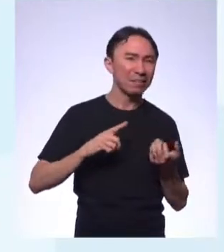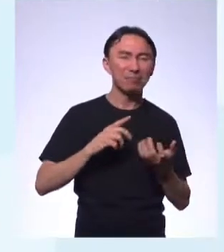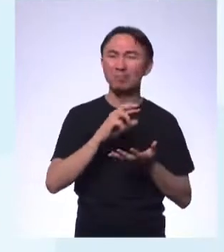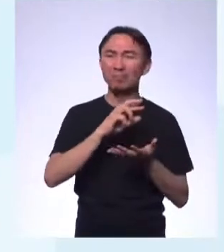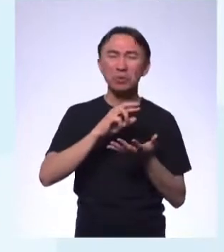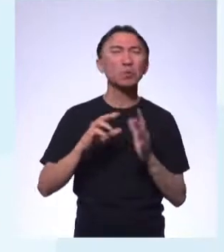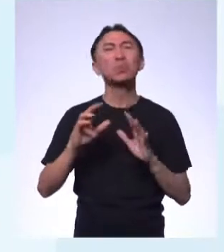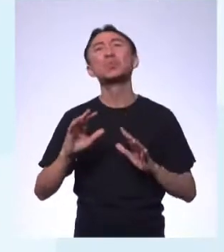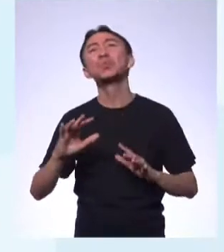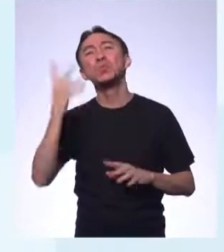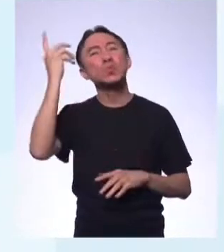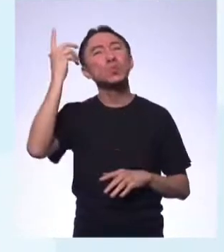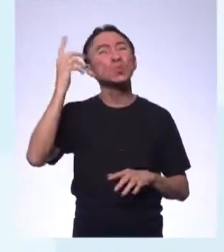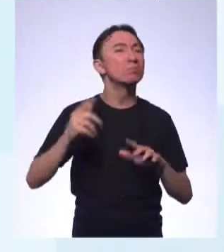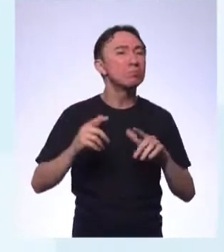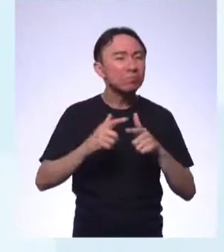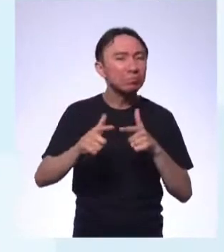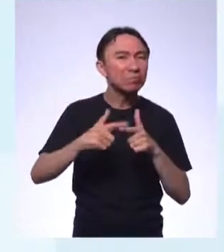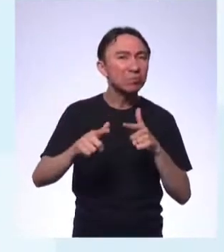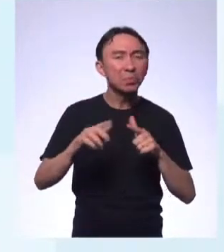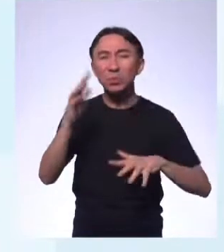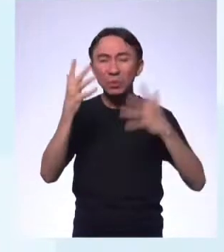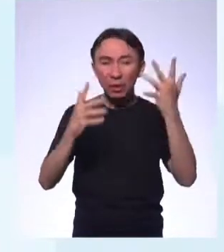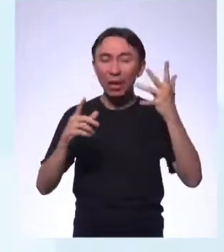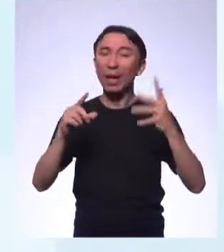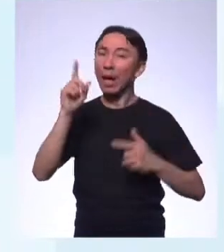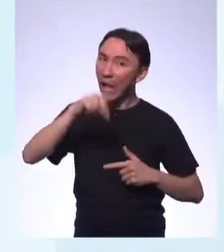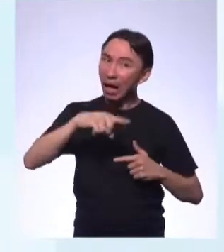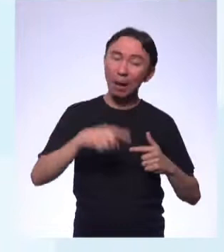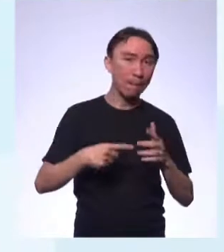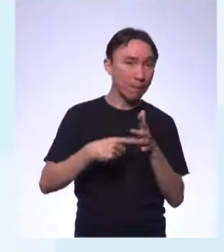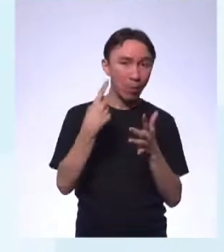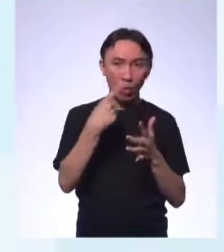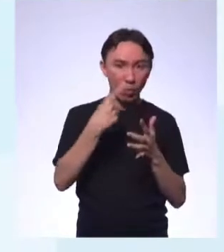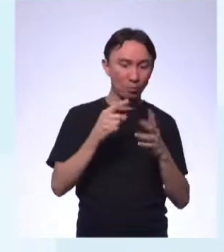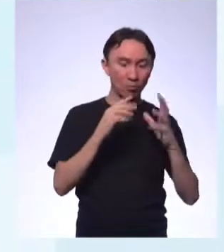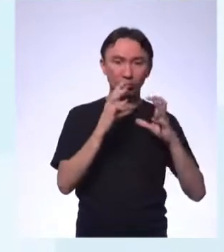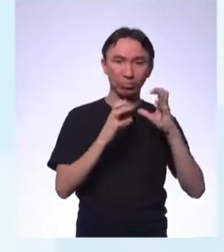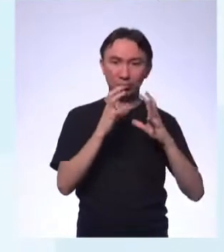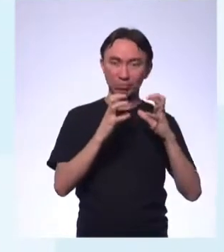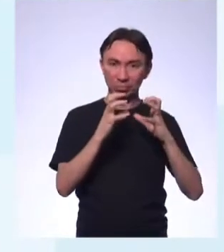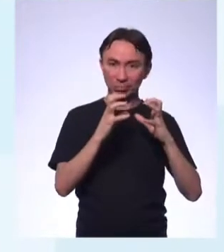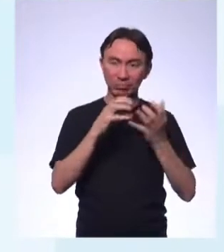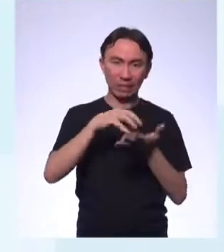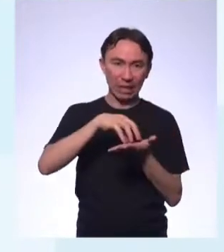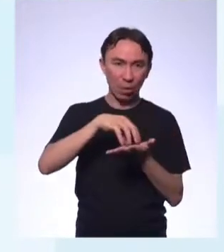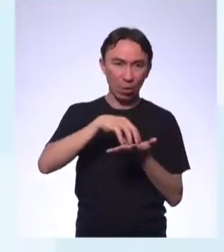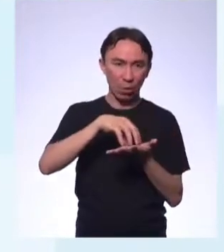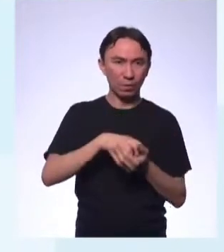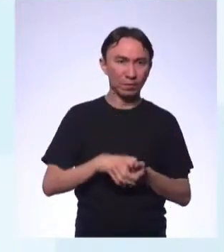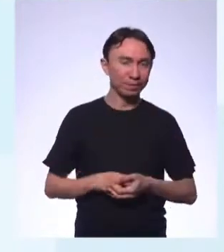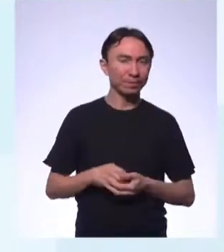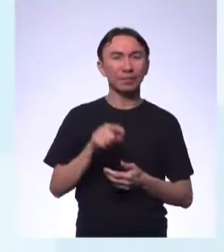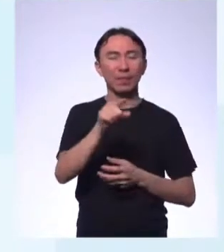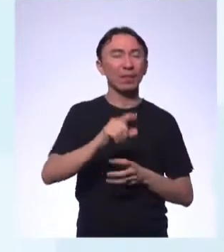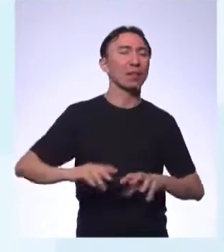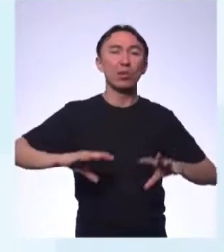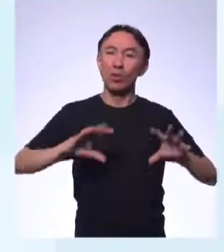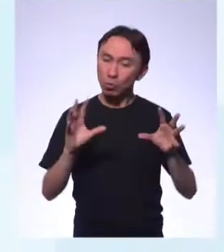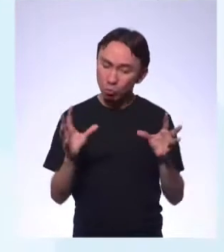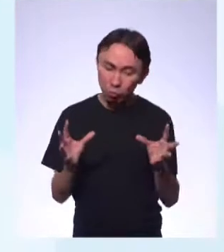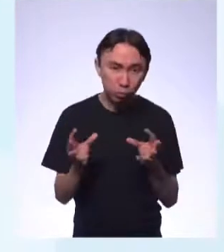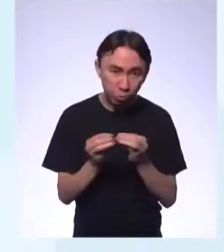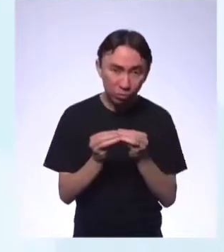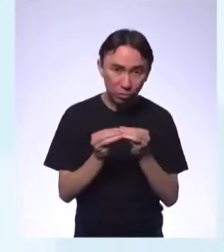tudo que vai acontecer está girando em torno desse primeiro conflito central, tá? Faça um resumo indicando os pontos de